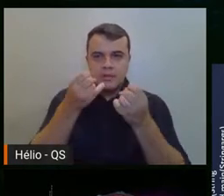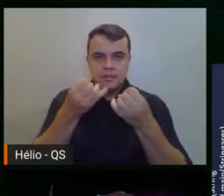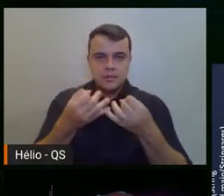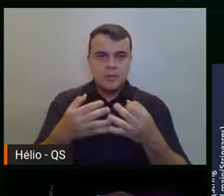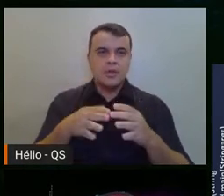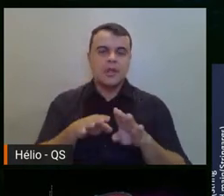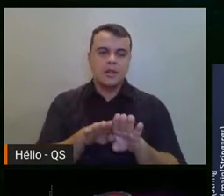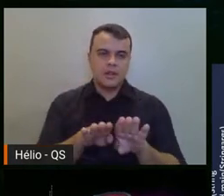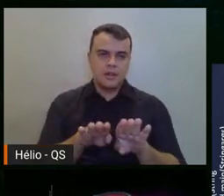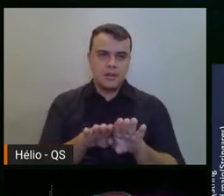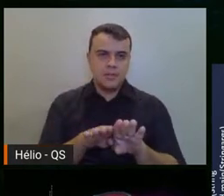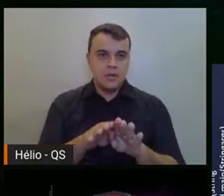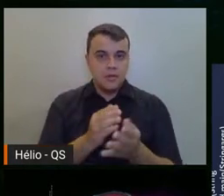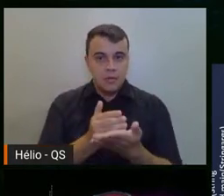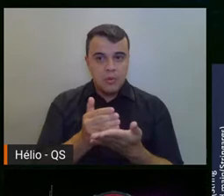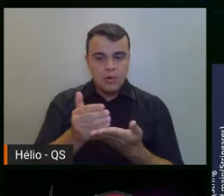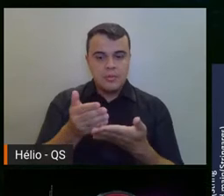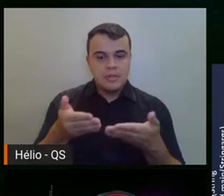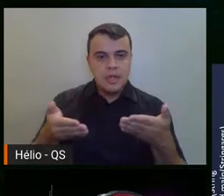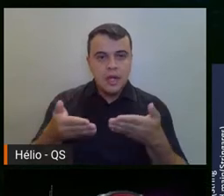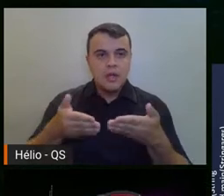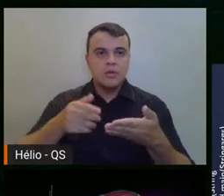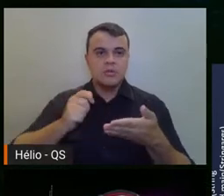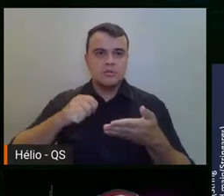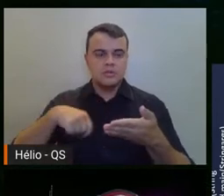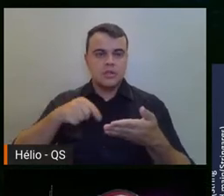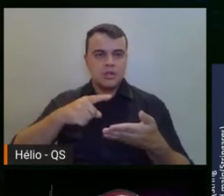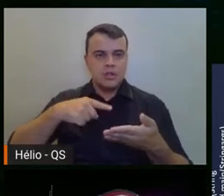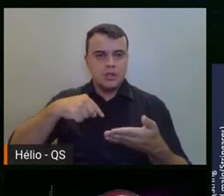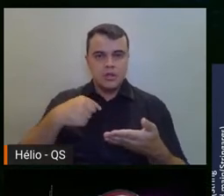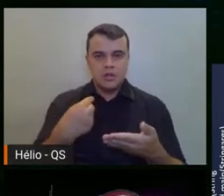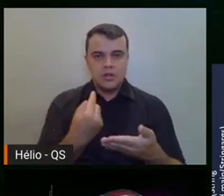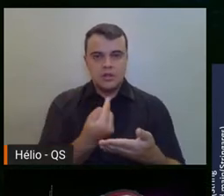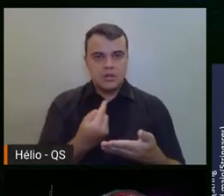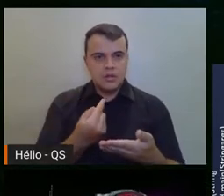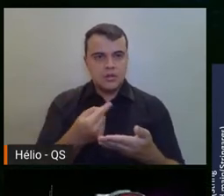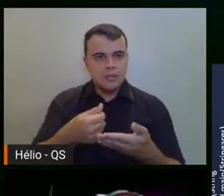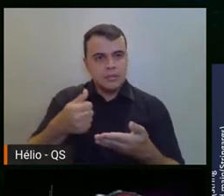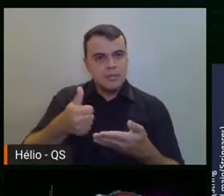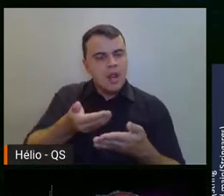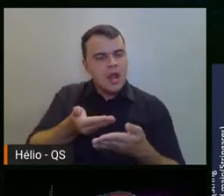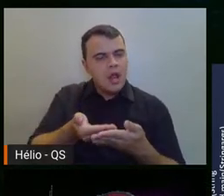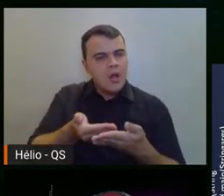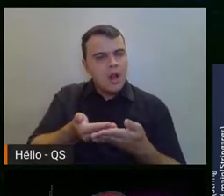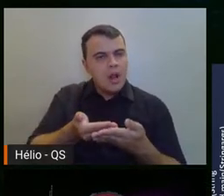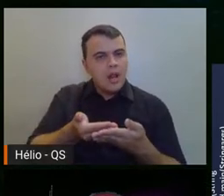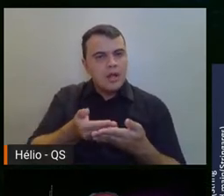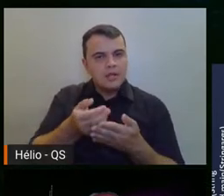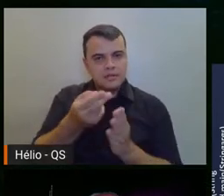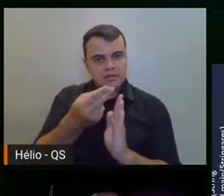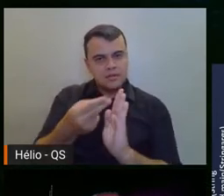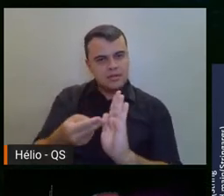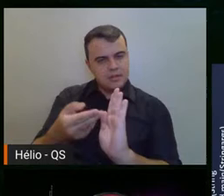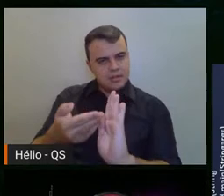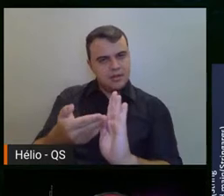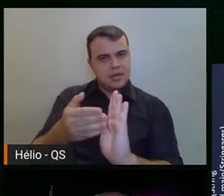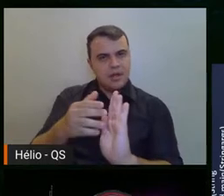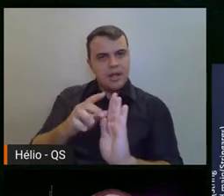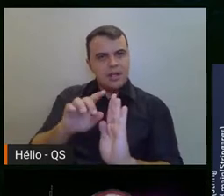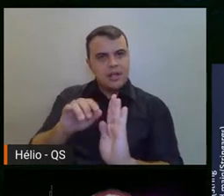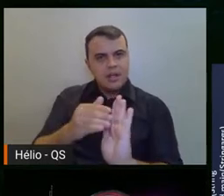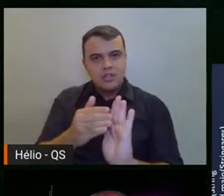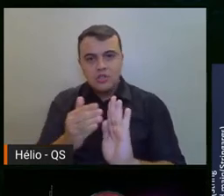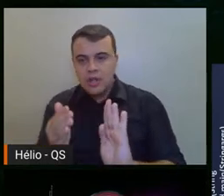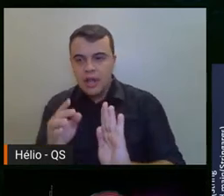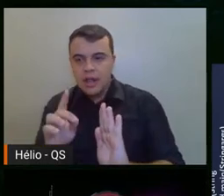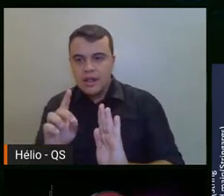isso aqui e vamos começar aqui com com a nossa aula Rural aí com o logo do bootcamp aí do jornada Devotos com a